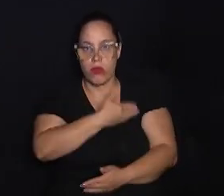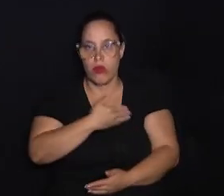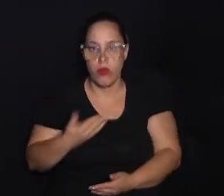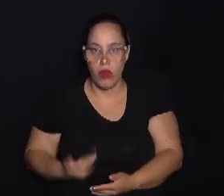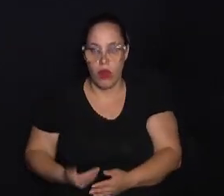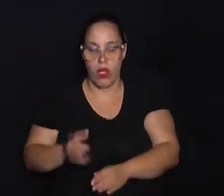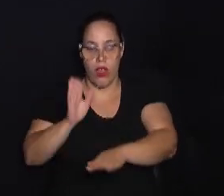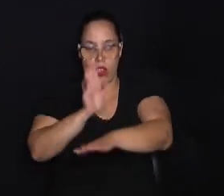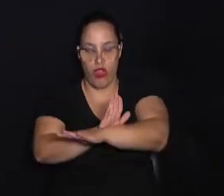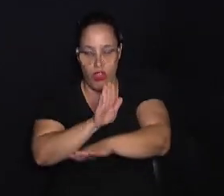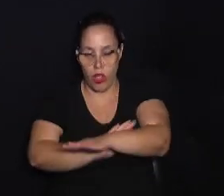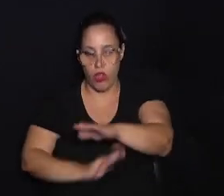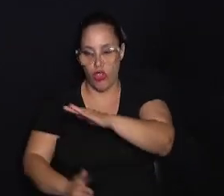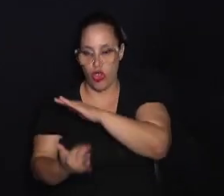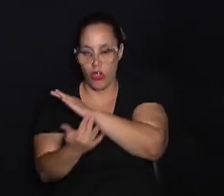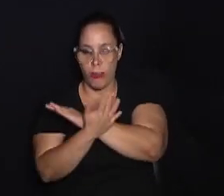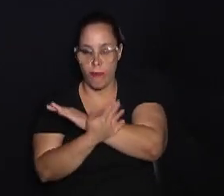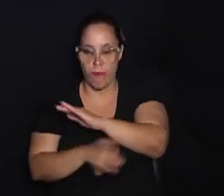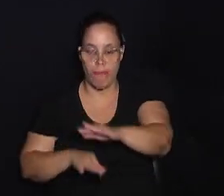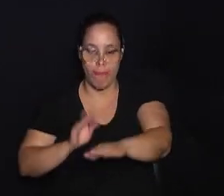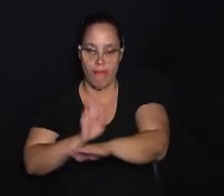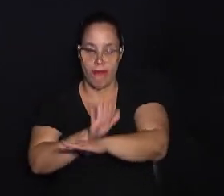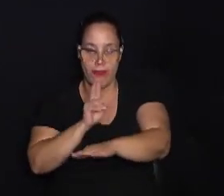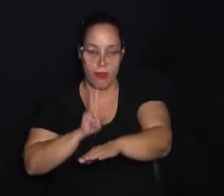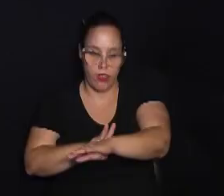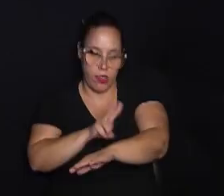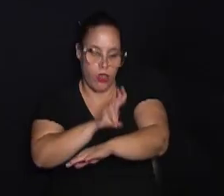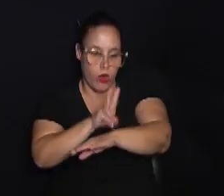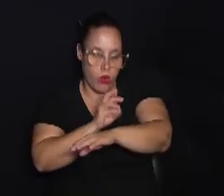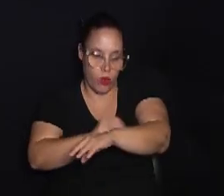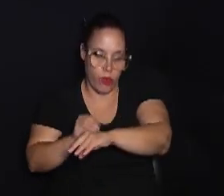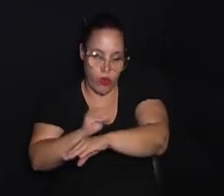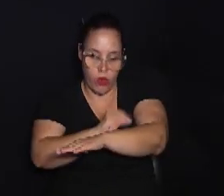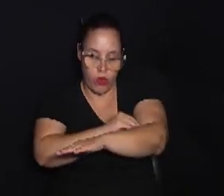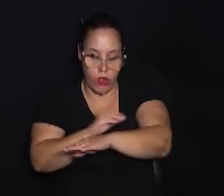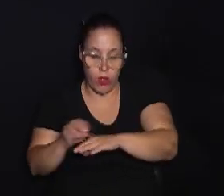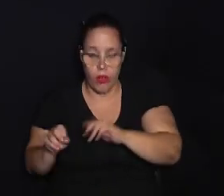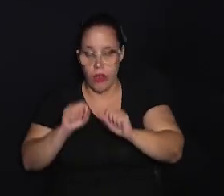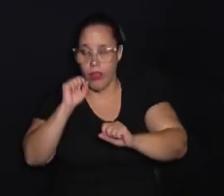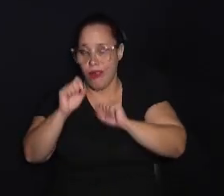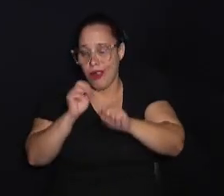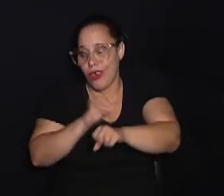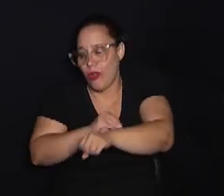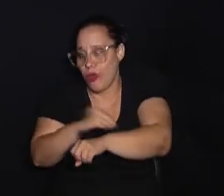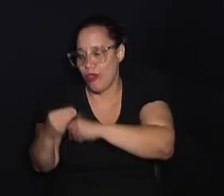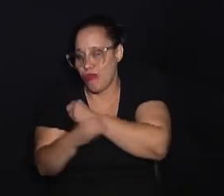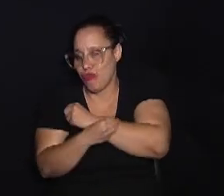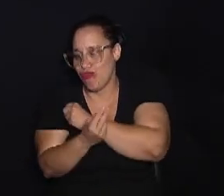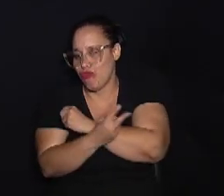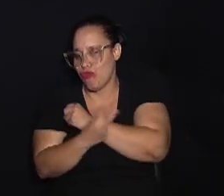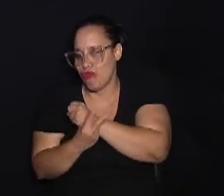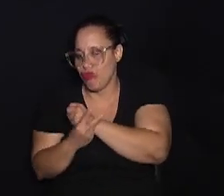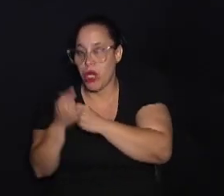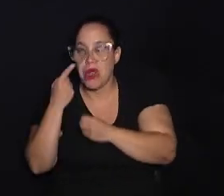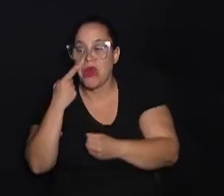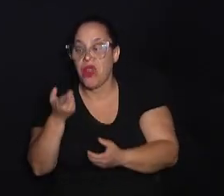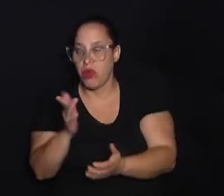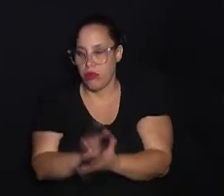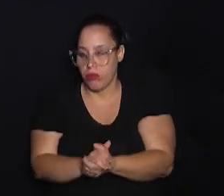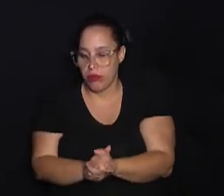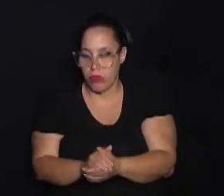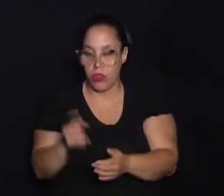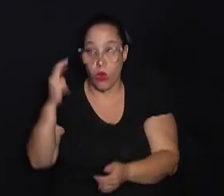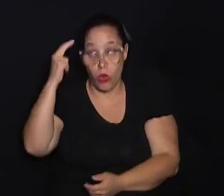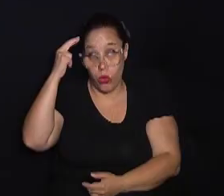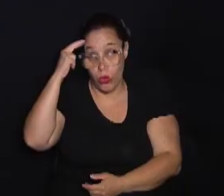cuidando de gente. Então, a gente precisa, quem está sendo cuidado, e quem está cuidando também, a gente precisa ter esse olhar. A